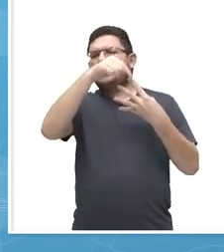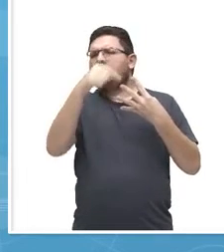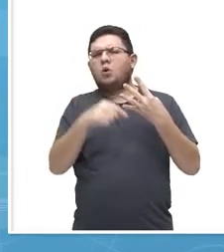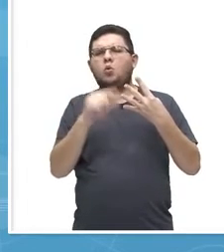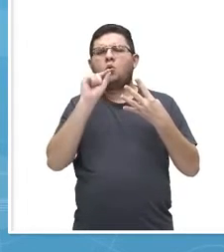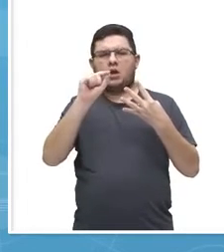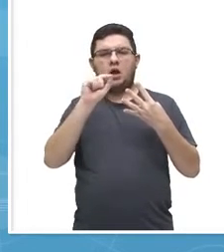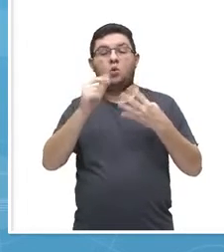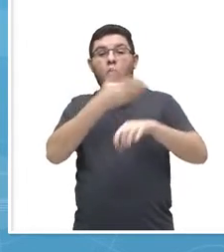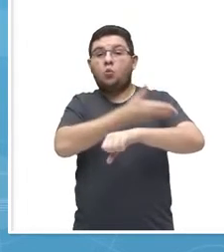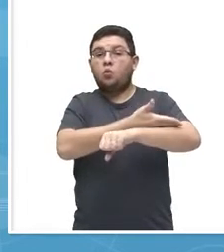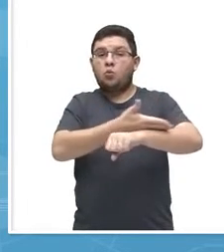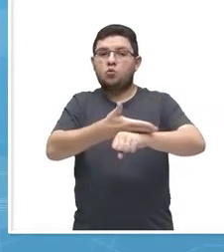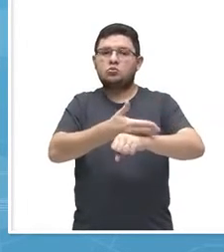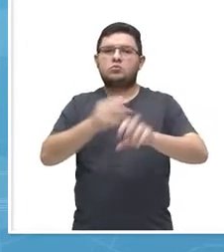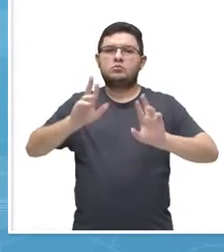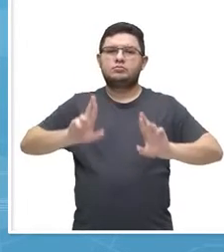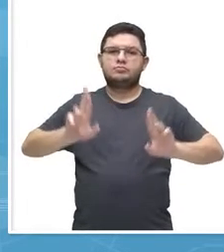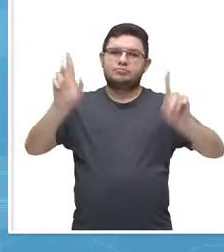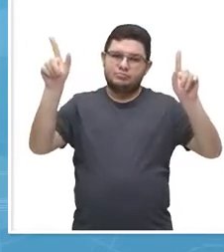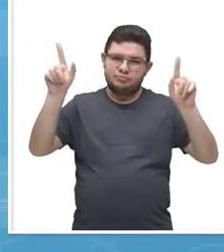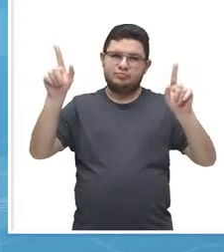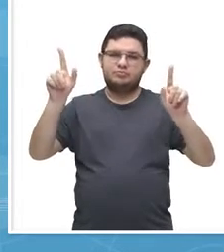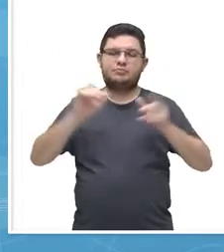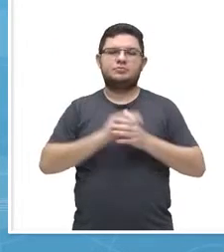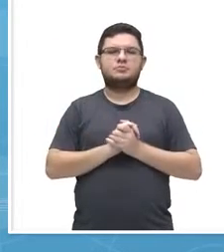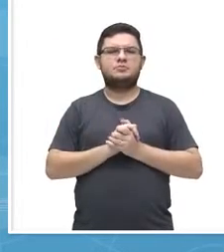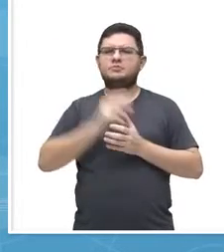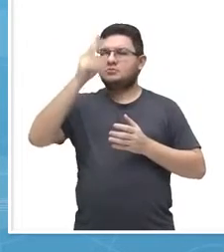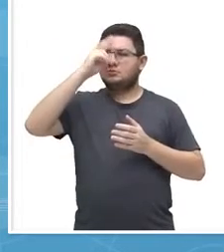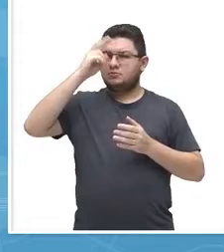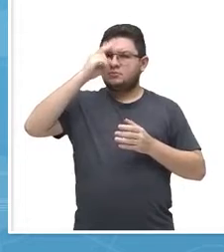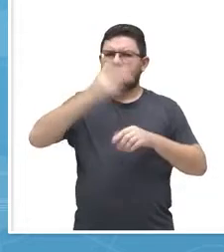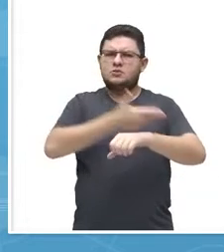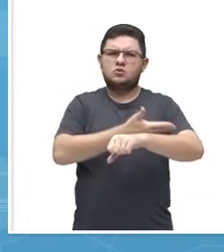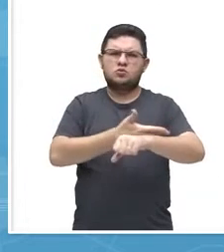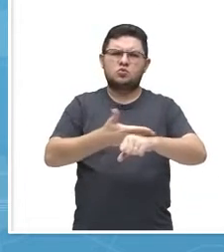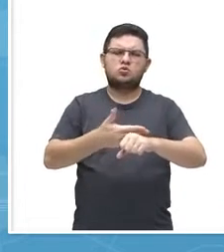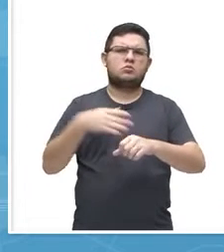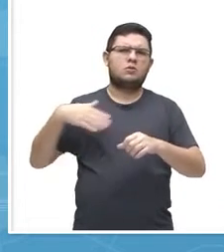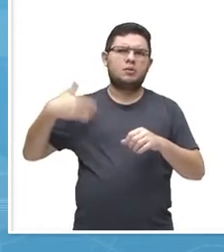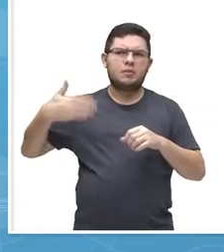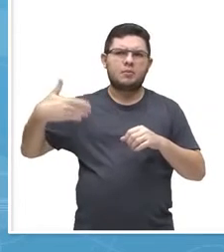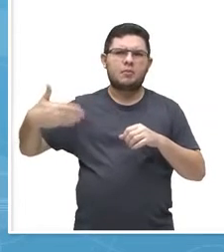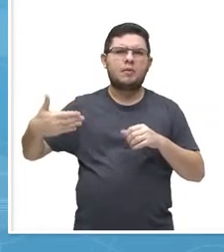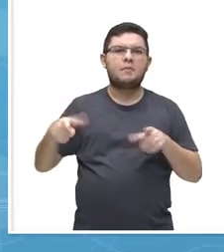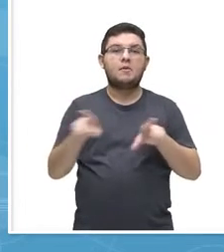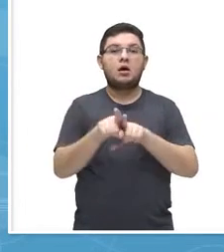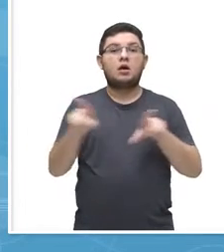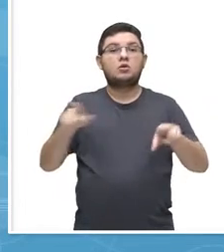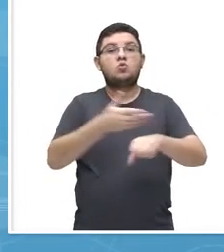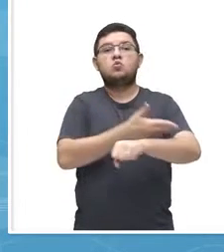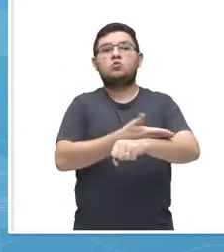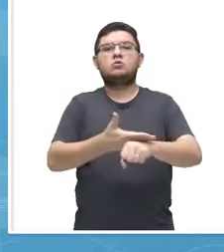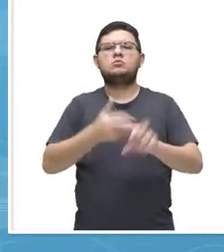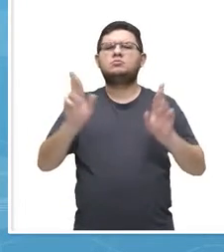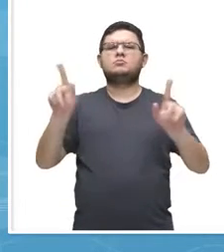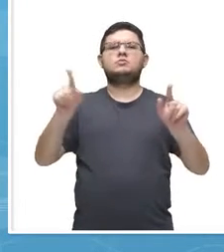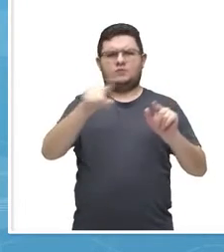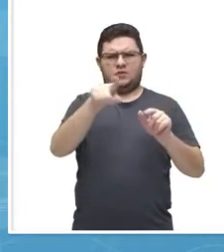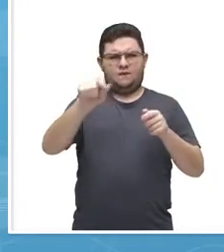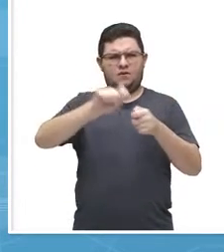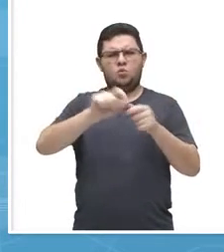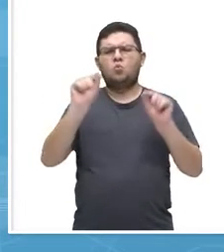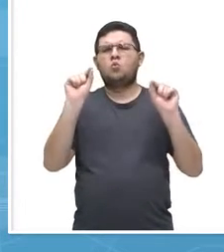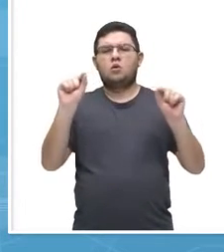numa correria, né? Então, que atividade você faz para quebrar a sua rotina? Gostaria que vocês acompanhassem junto comigo agora um vídeo que